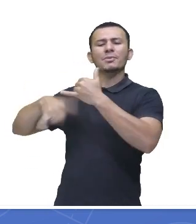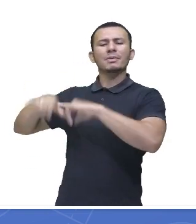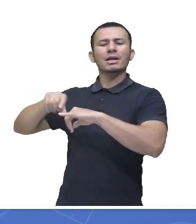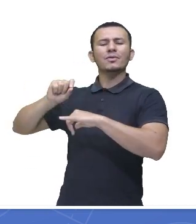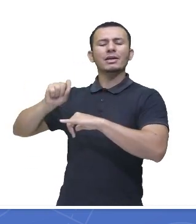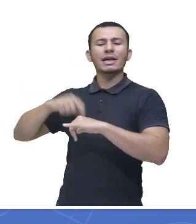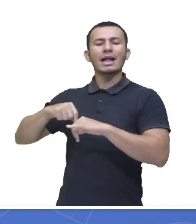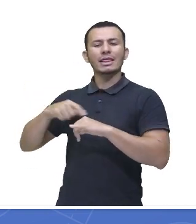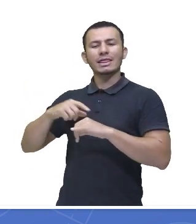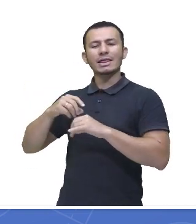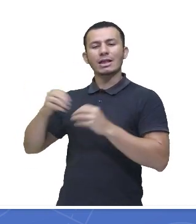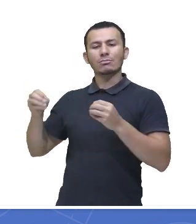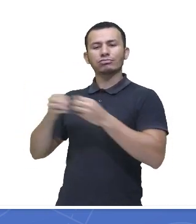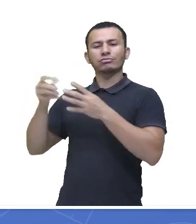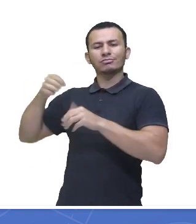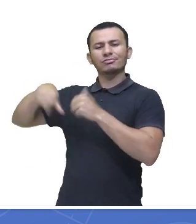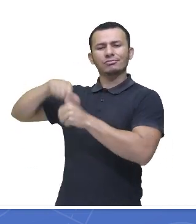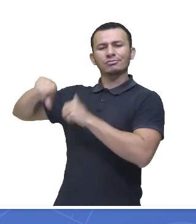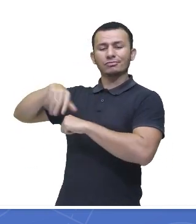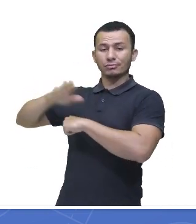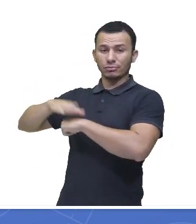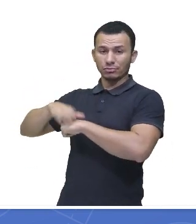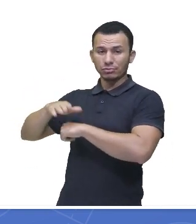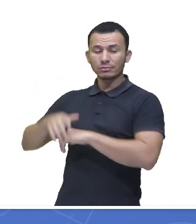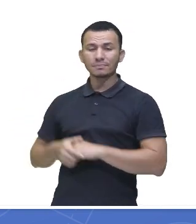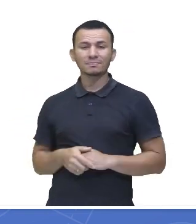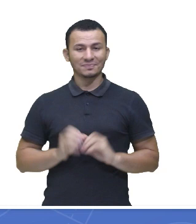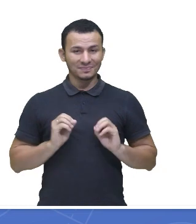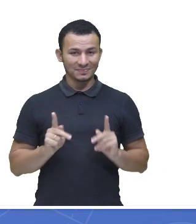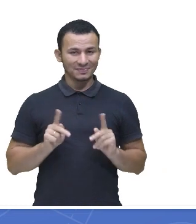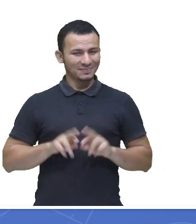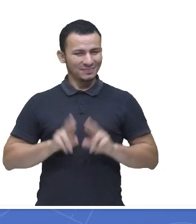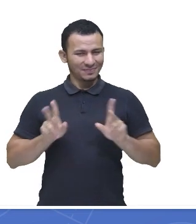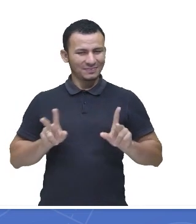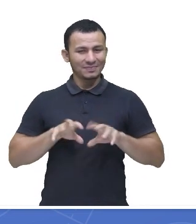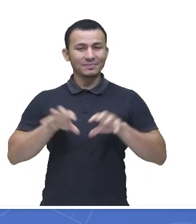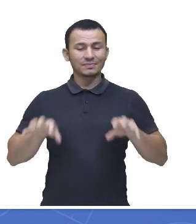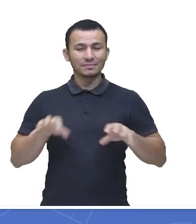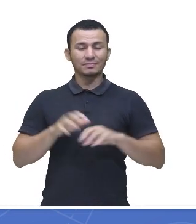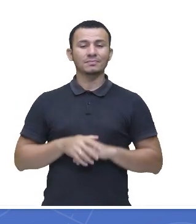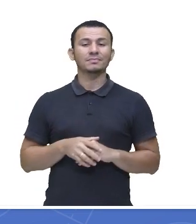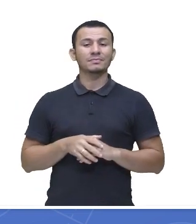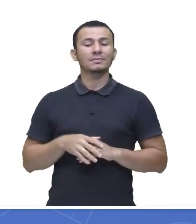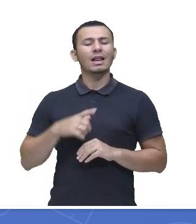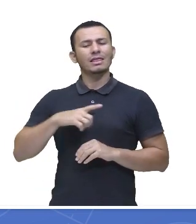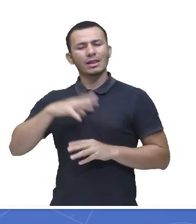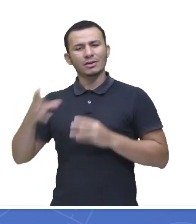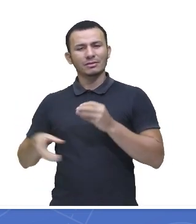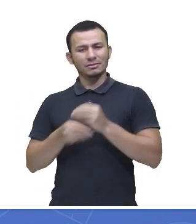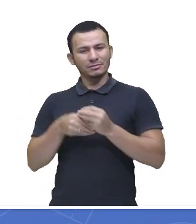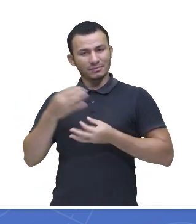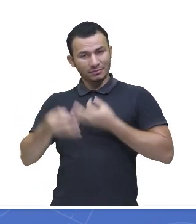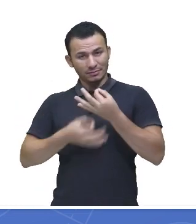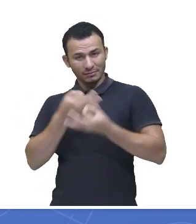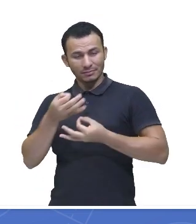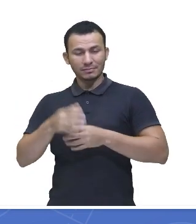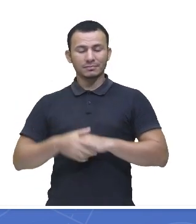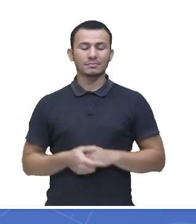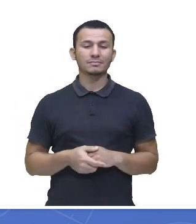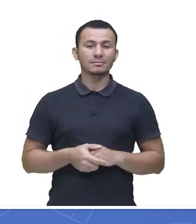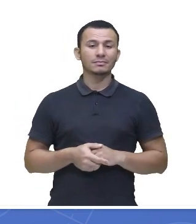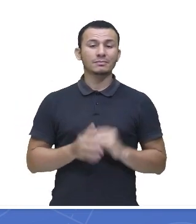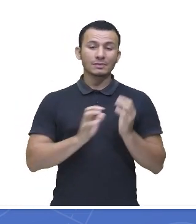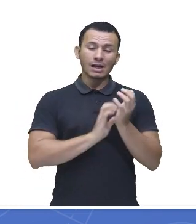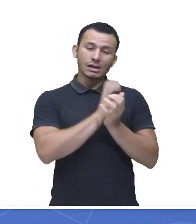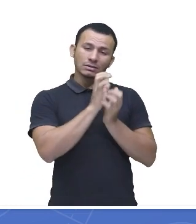as enzimas, ok? Beleza? Muito bem. Vamos lá, vamos ver o comentário da segunda questão? Olha aí, a digestão